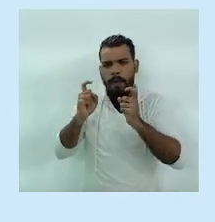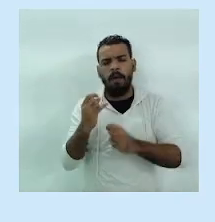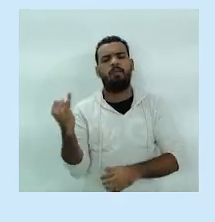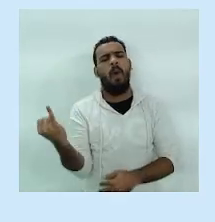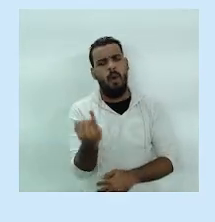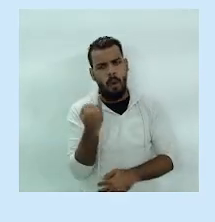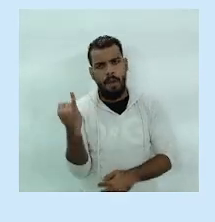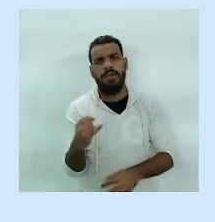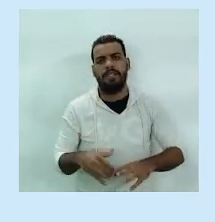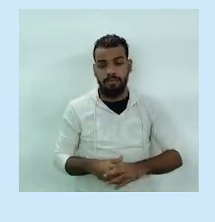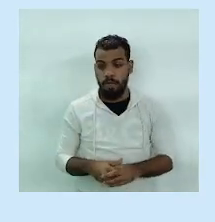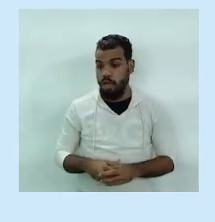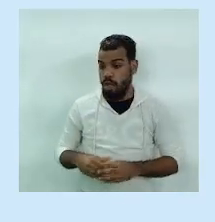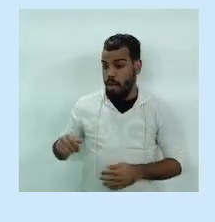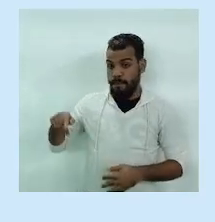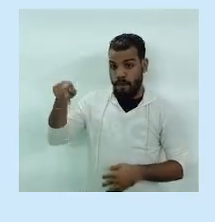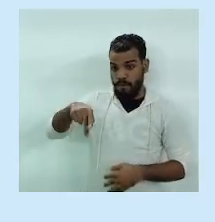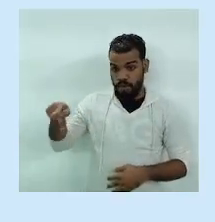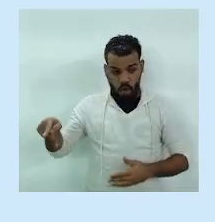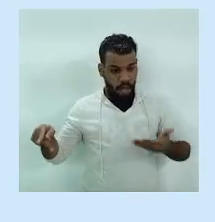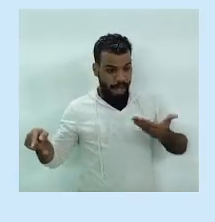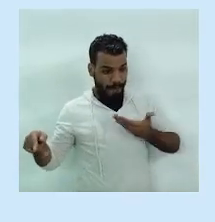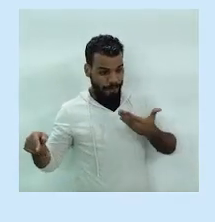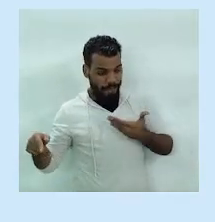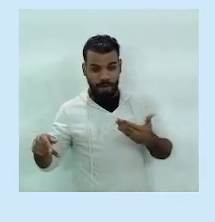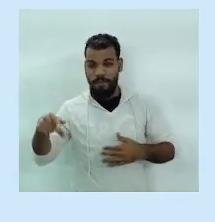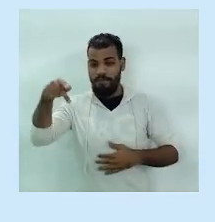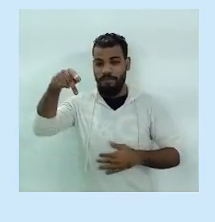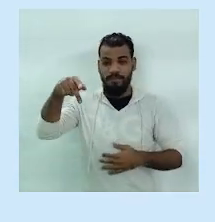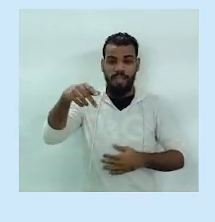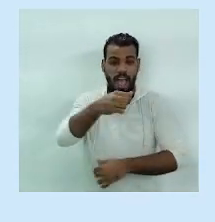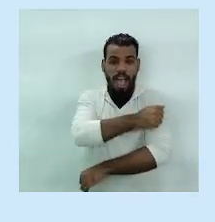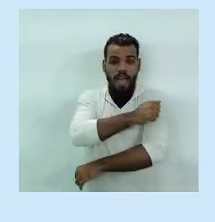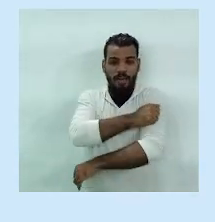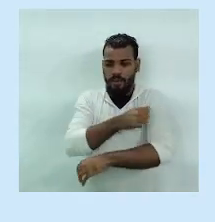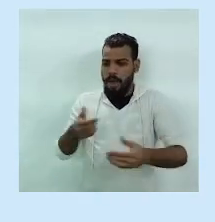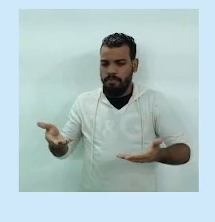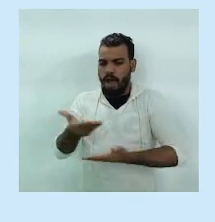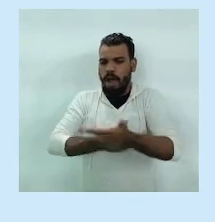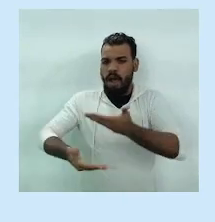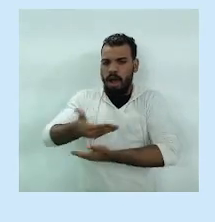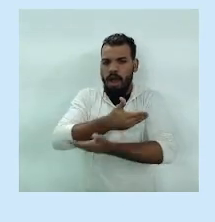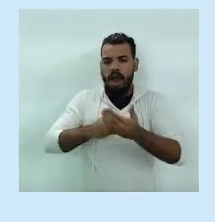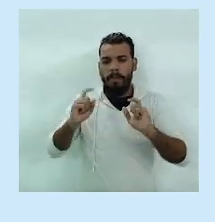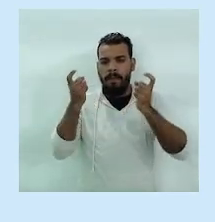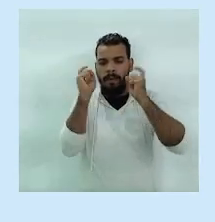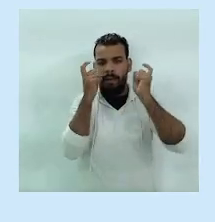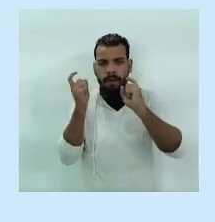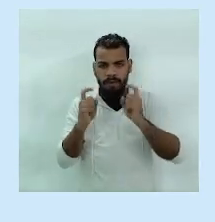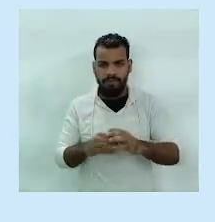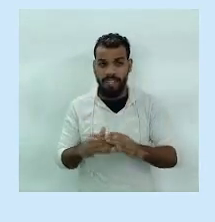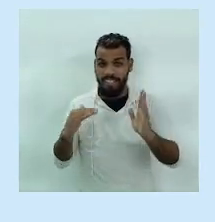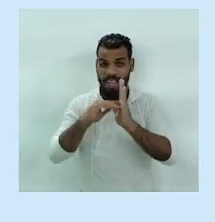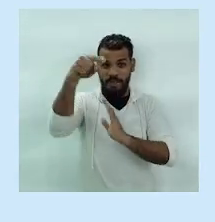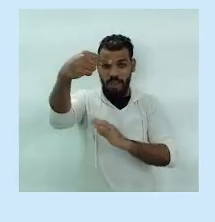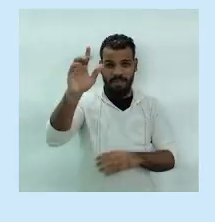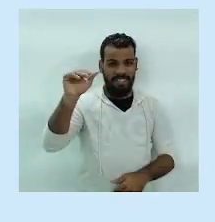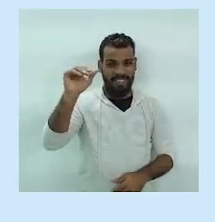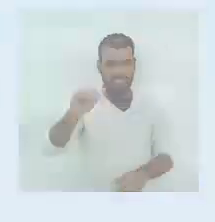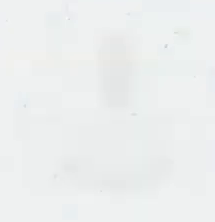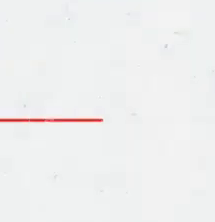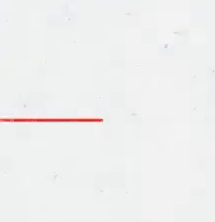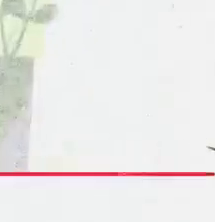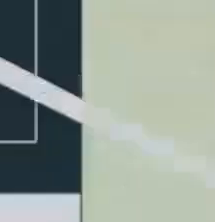Entre os estudantes e professores e amigos, né? Para poder nutrir essas informações, tá certo? Então até a próxima aula!